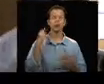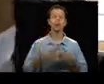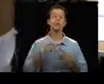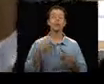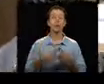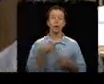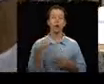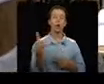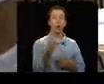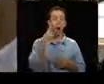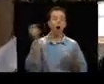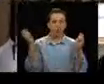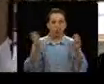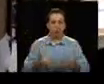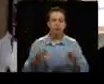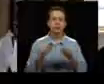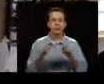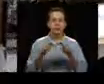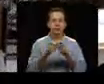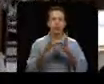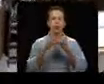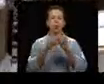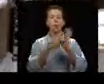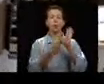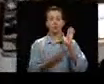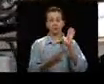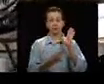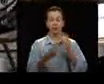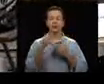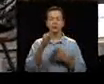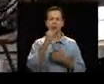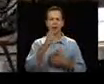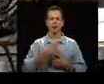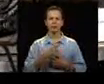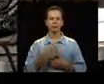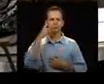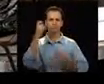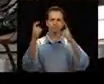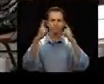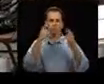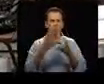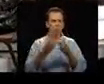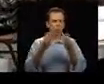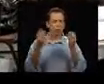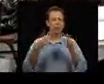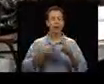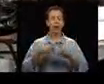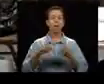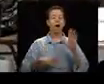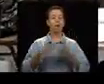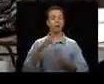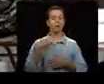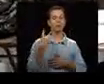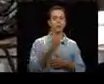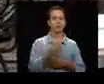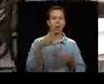depois? Muito importante porque a gente é capaz de fazer uma poesia, né? Existe muita criatividade